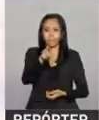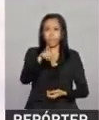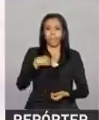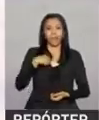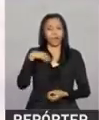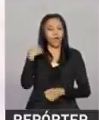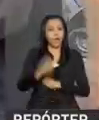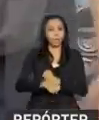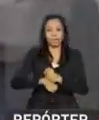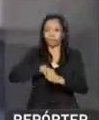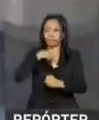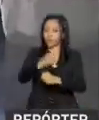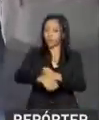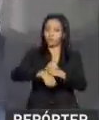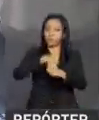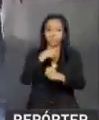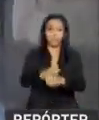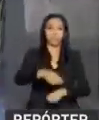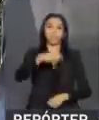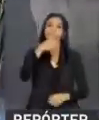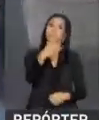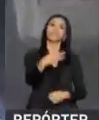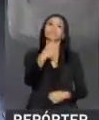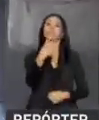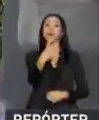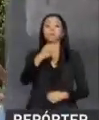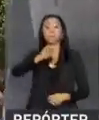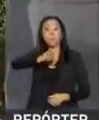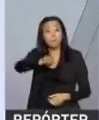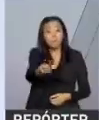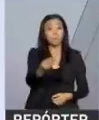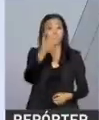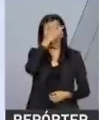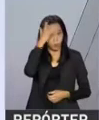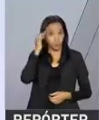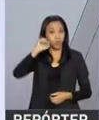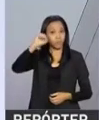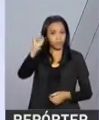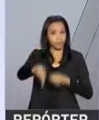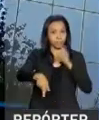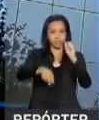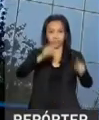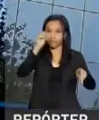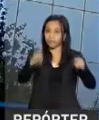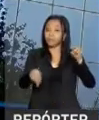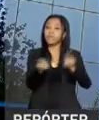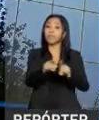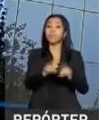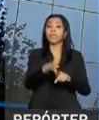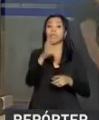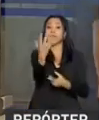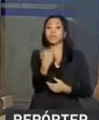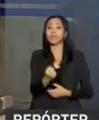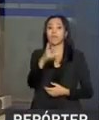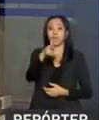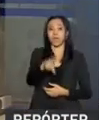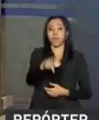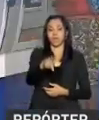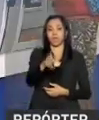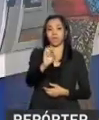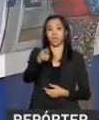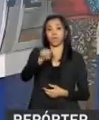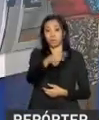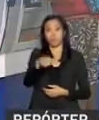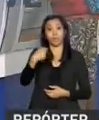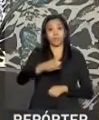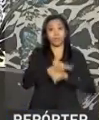Todos os anos, os cerca de 34 milhões de aposentados e pensionistas do INSS precisam ir até o banco onde